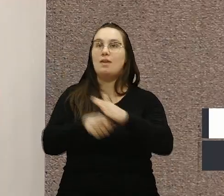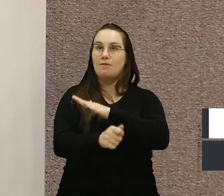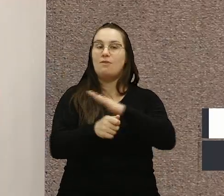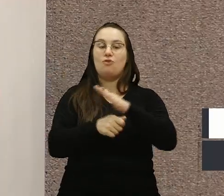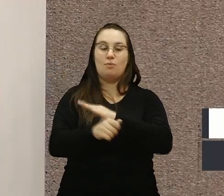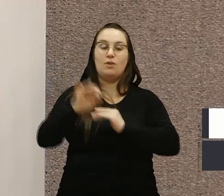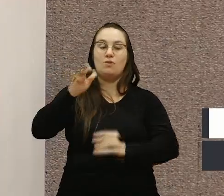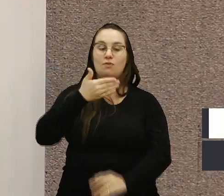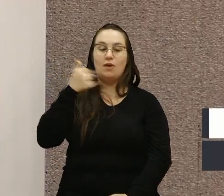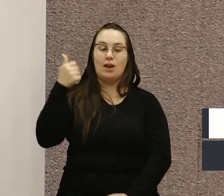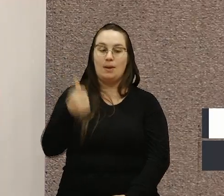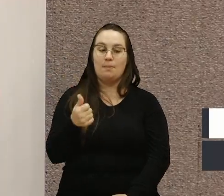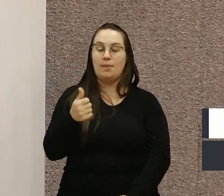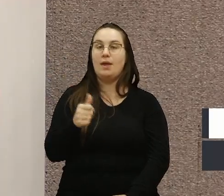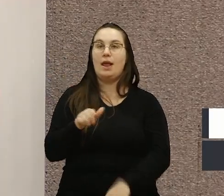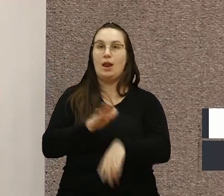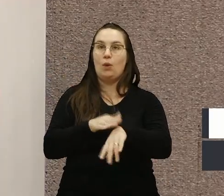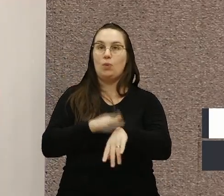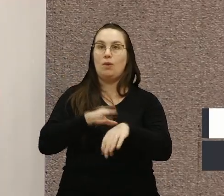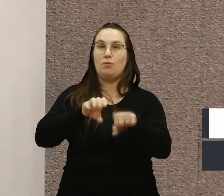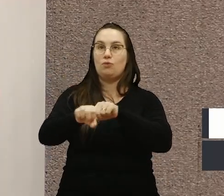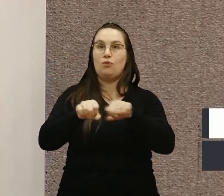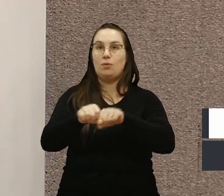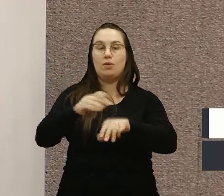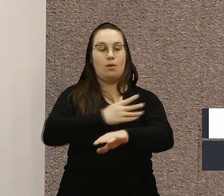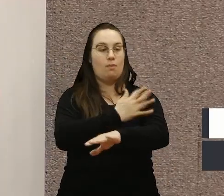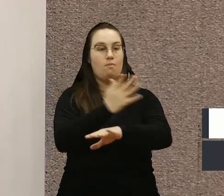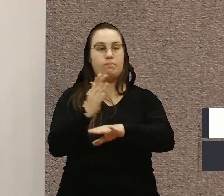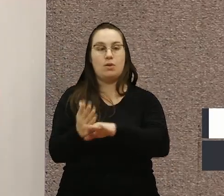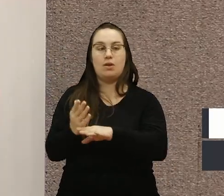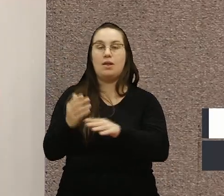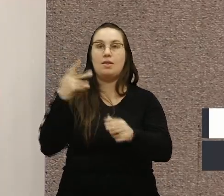muito a pena o tempo que nós temos de formação integral